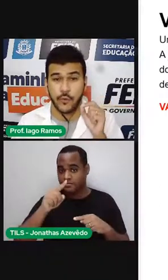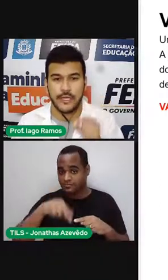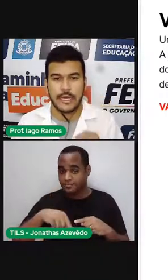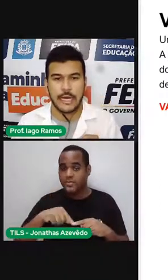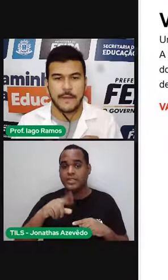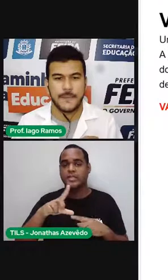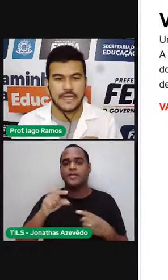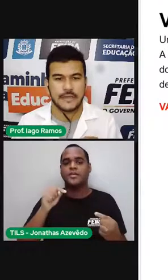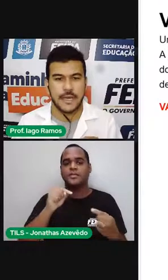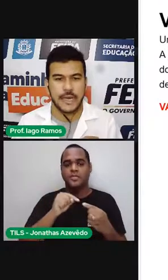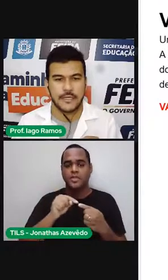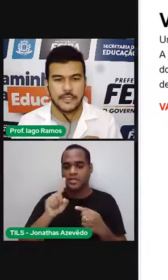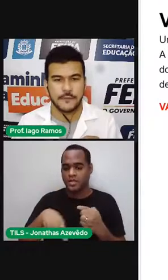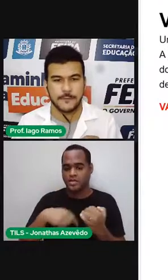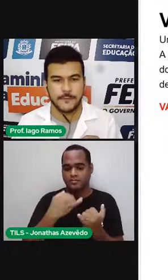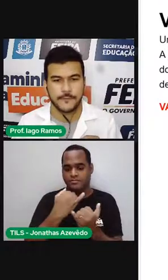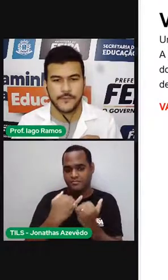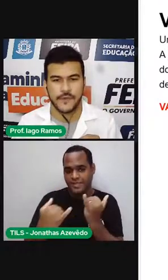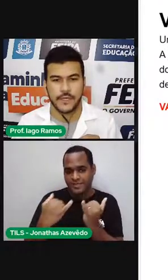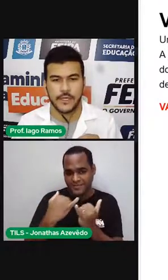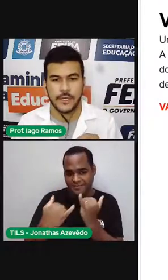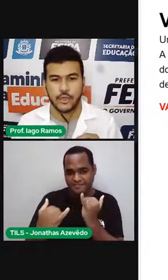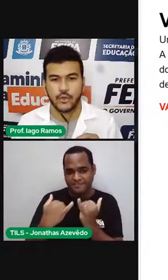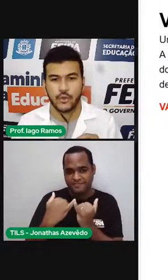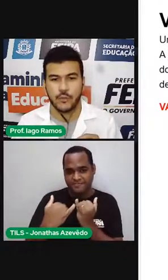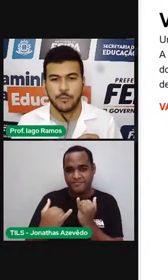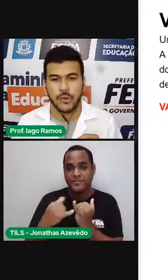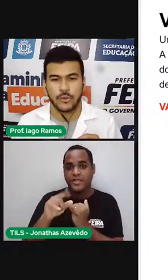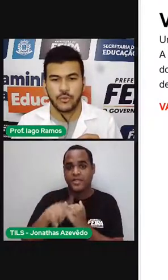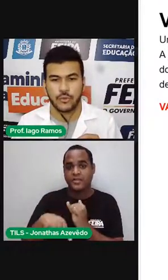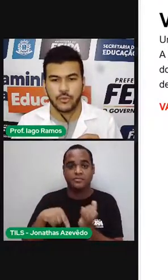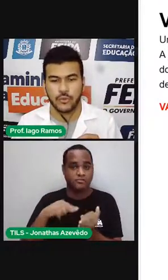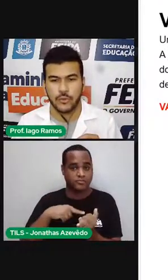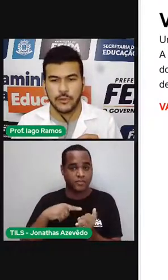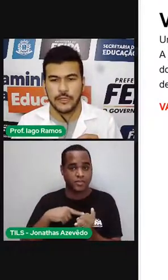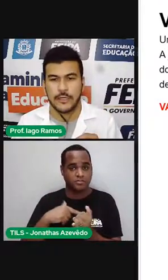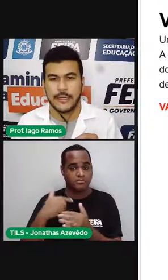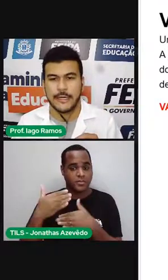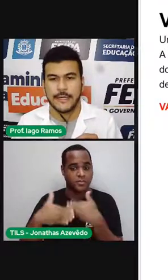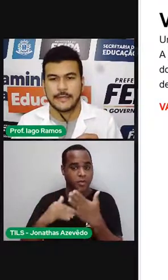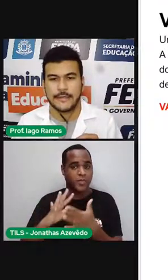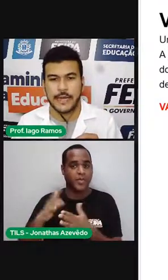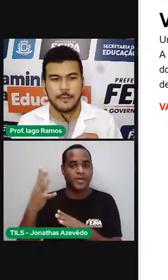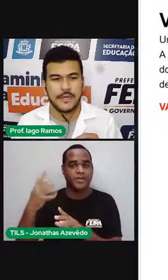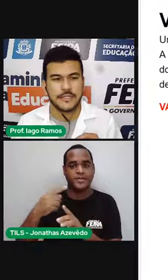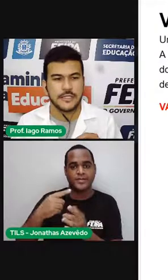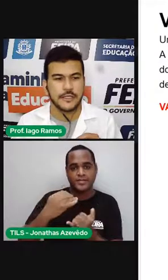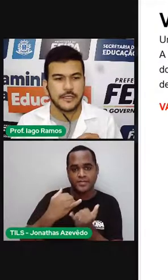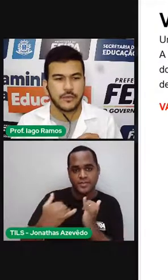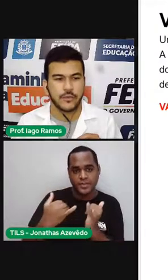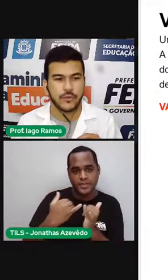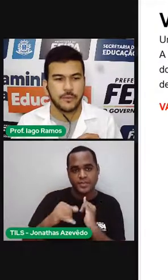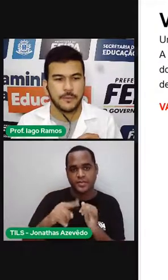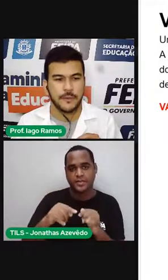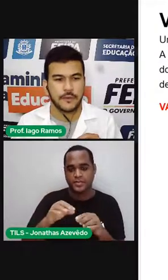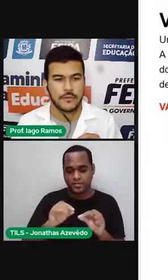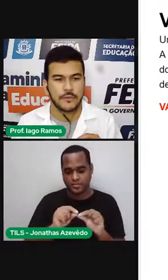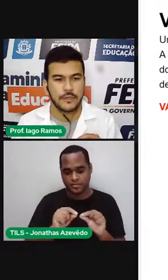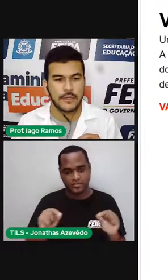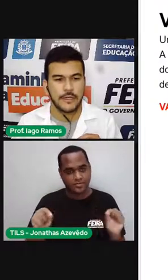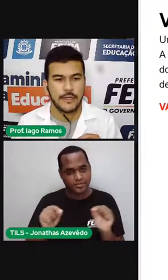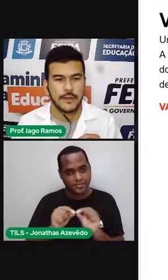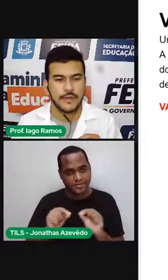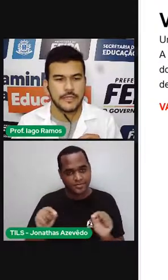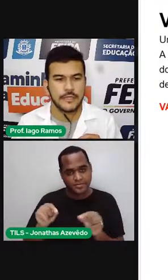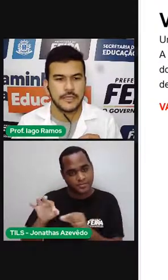foi a metade do produto entre a medida do comprimento